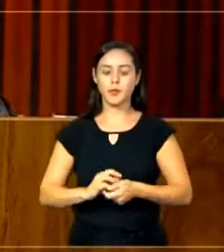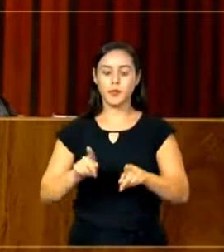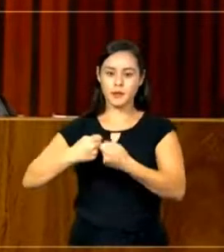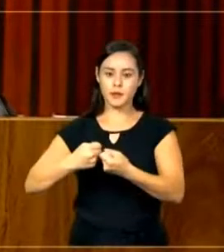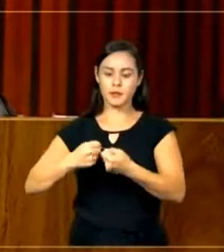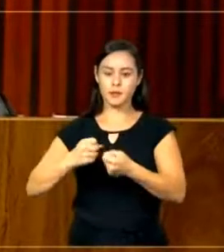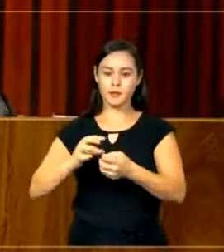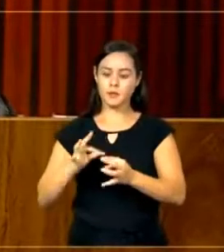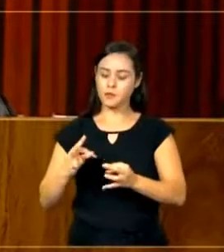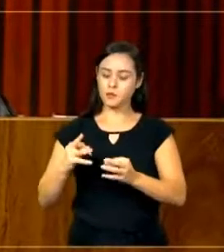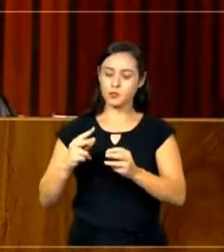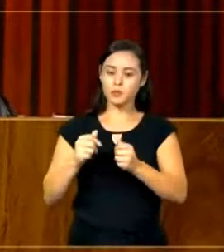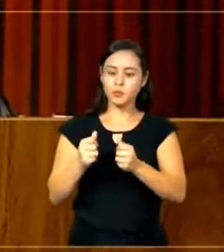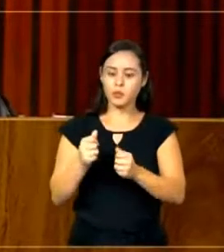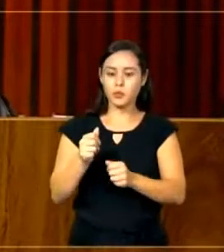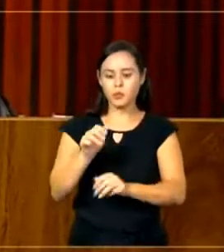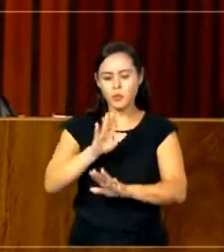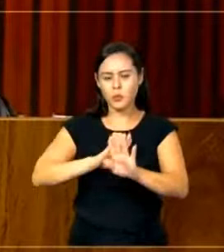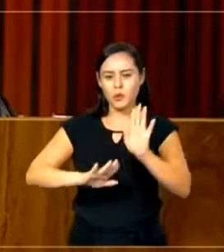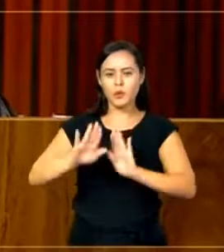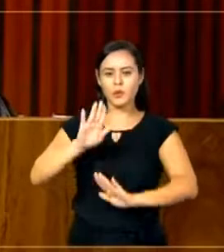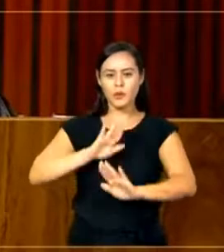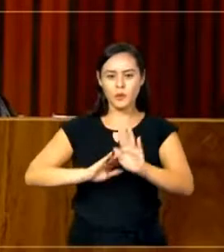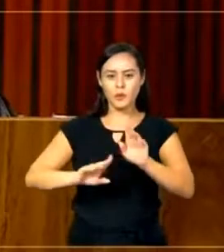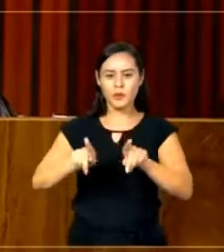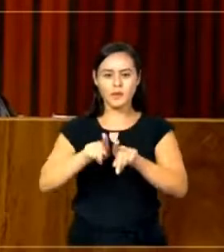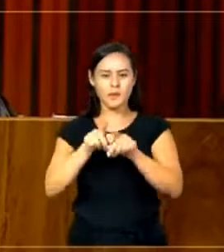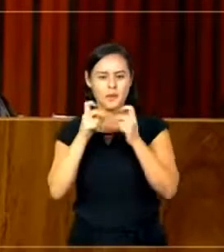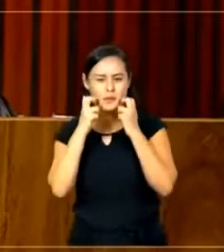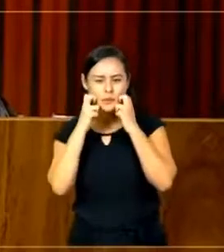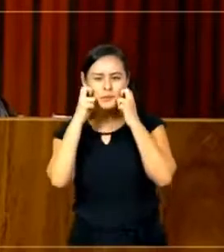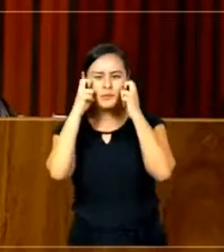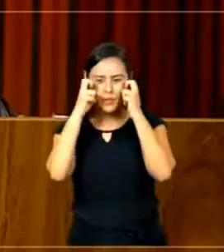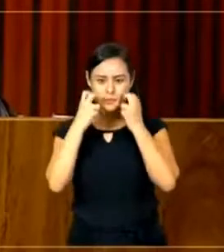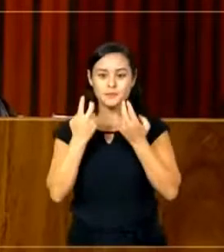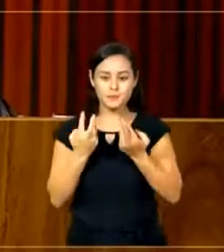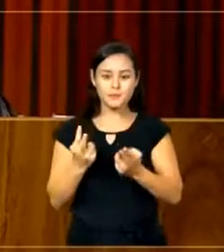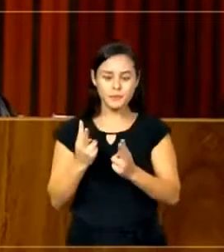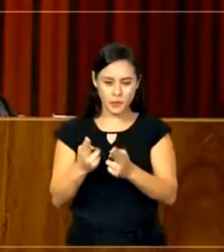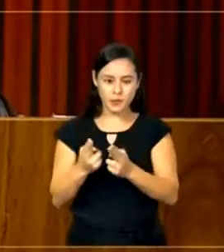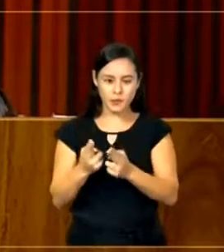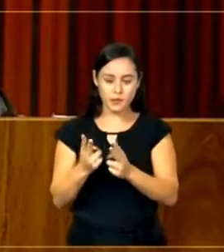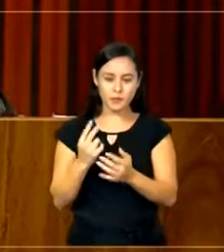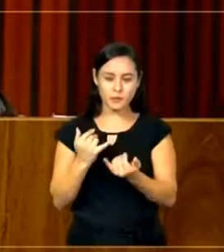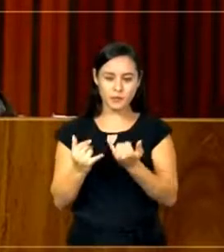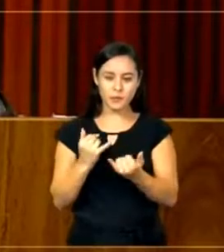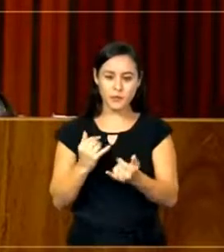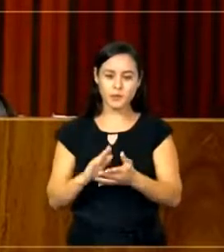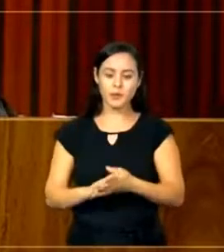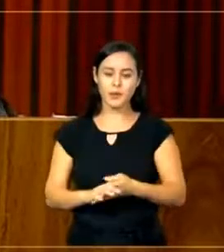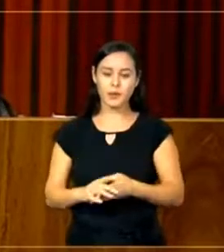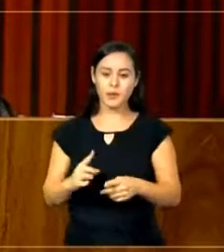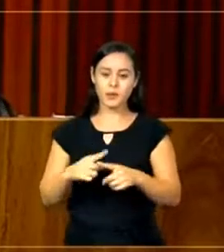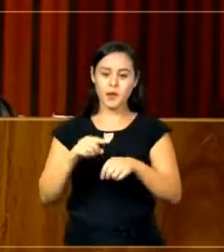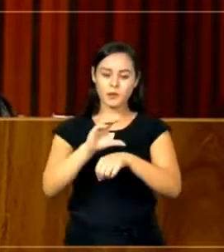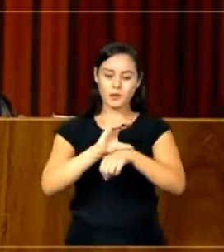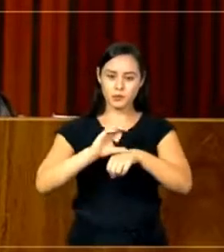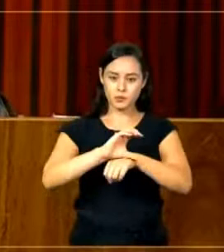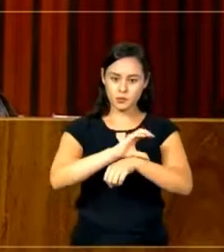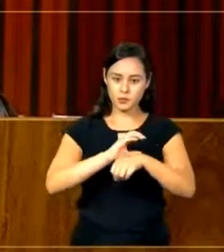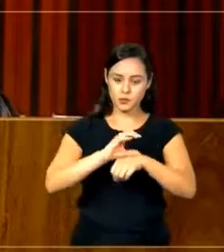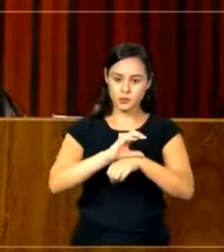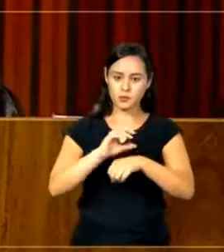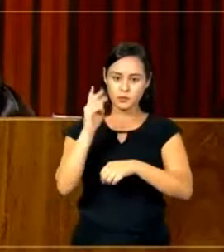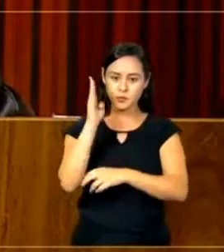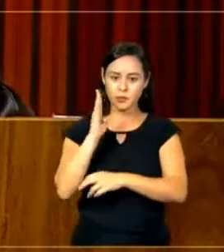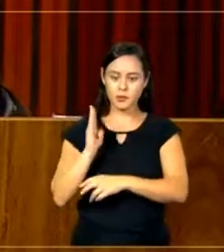informação, traduzindo necessária contenção e devida reverência à Constituição da República,